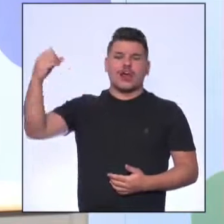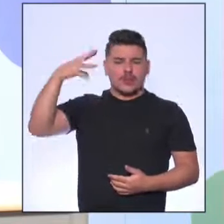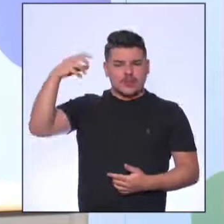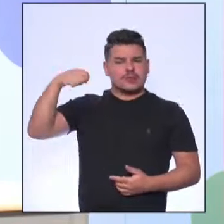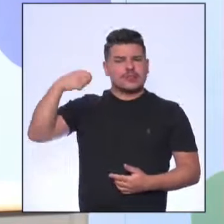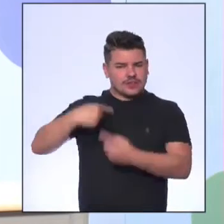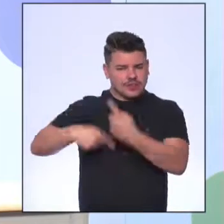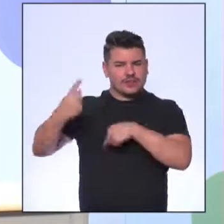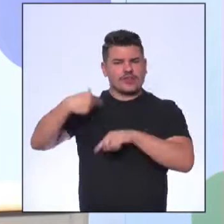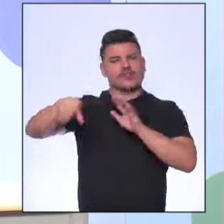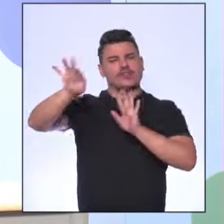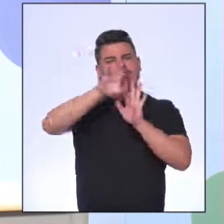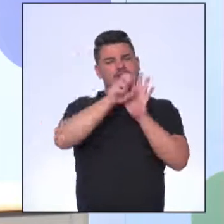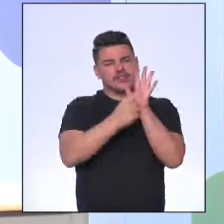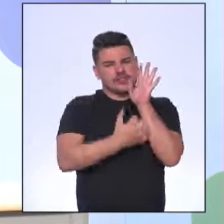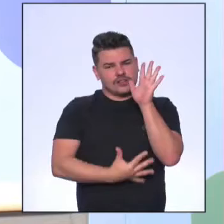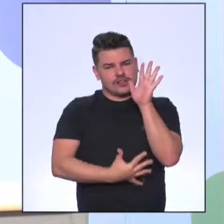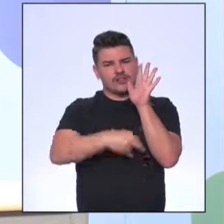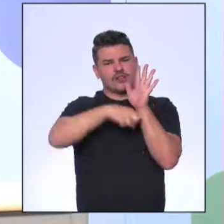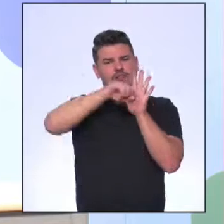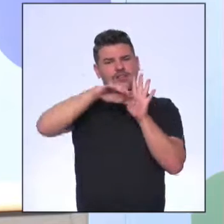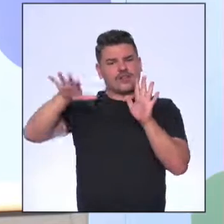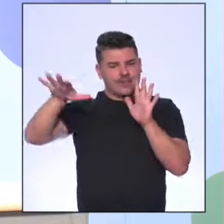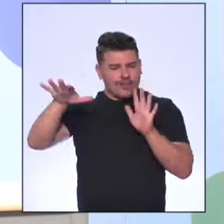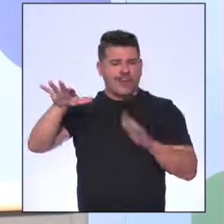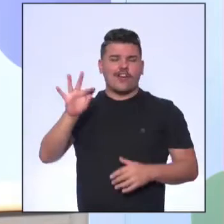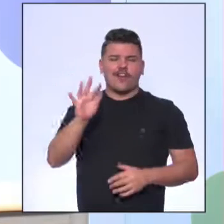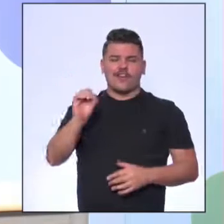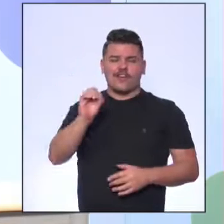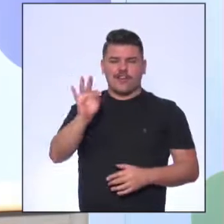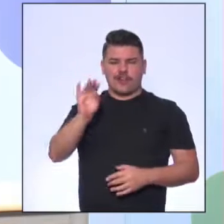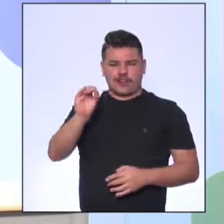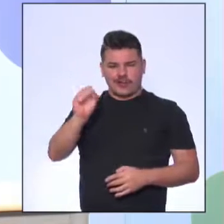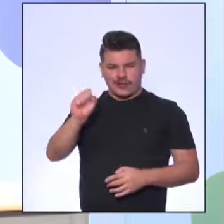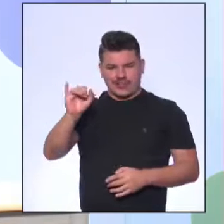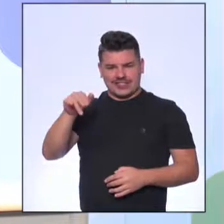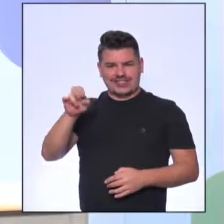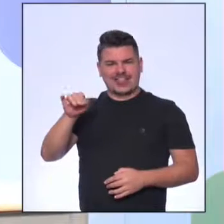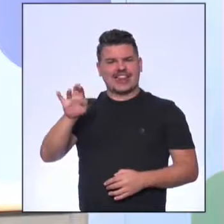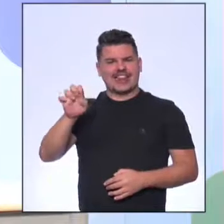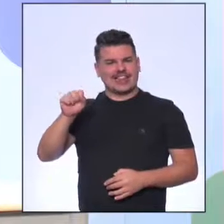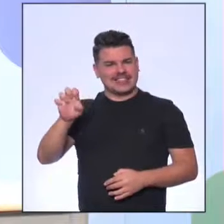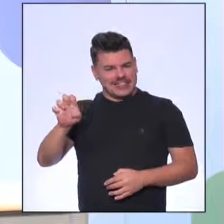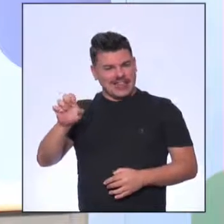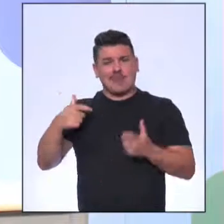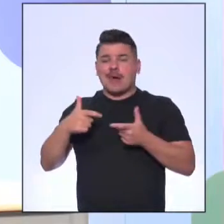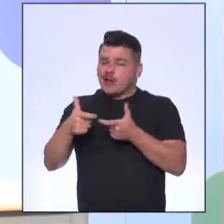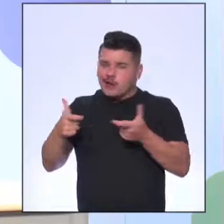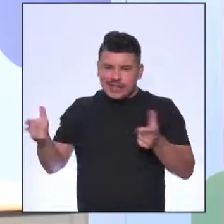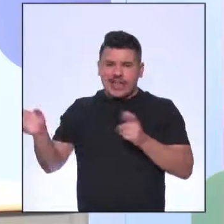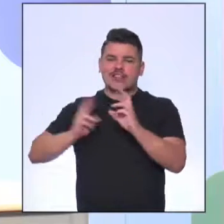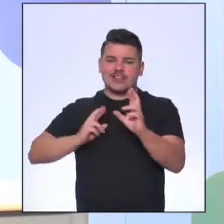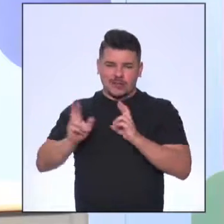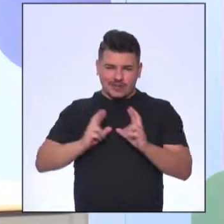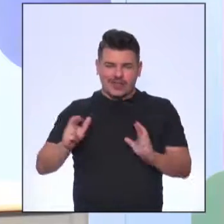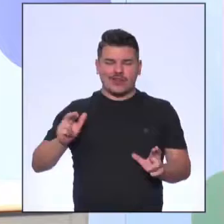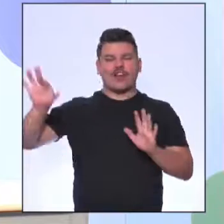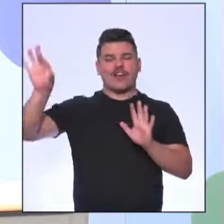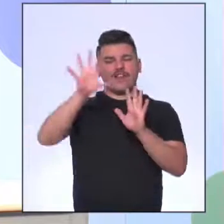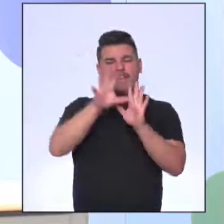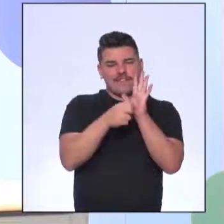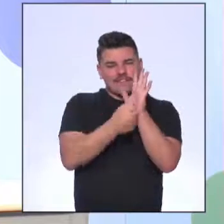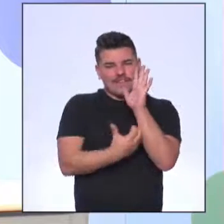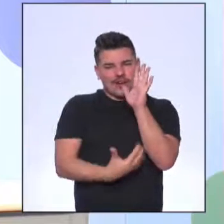de fotossíntese. E olhando aqui o chat, as respostas no geral, a maioria lembrou da fotossíntese, que é importante